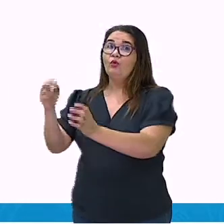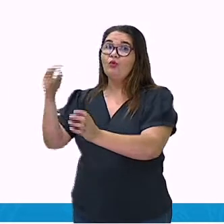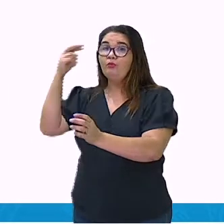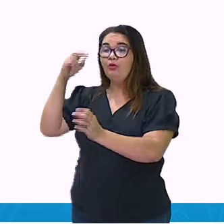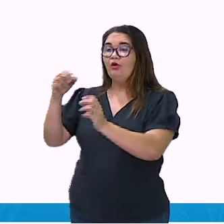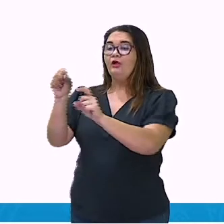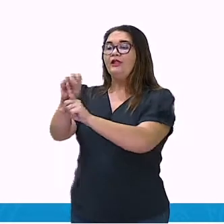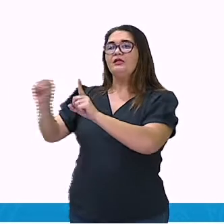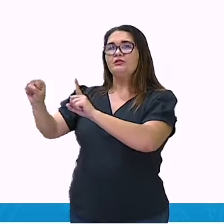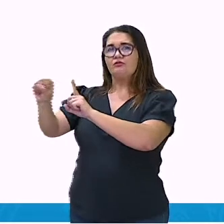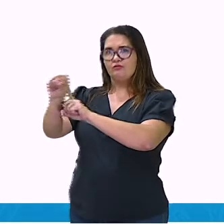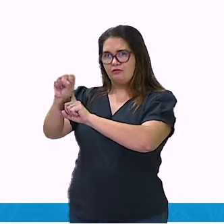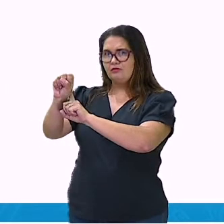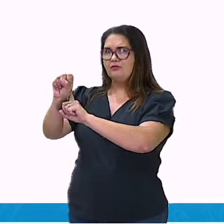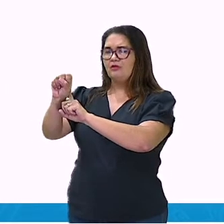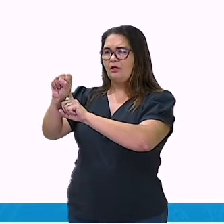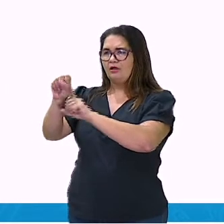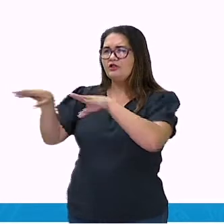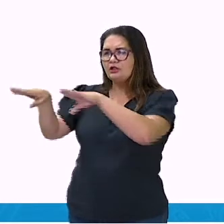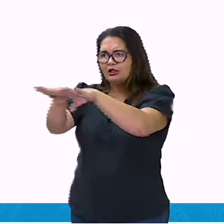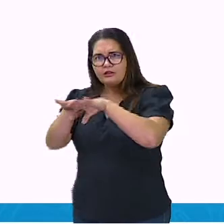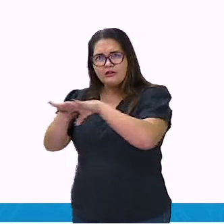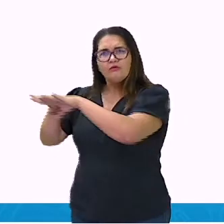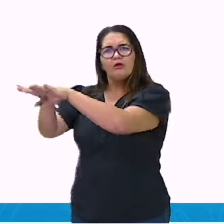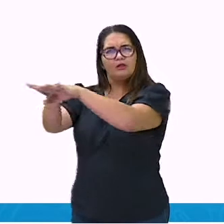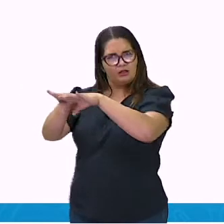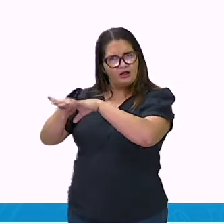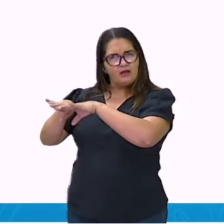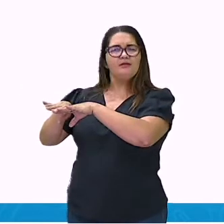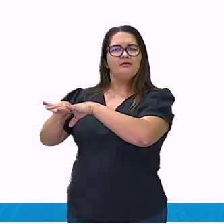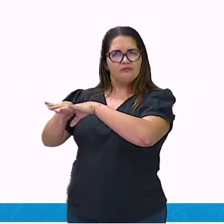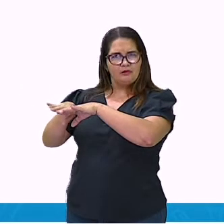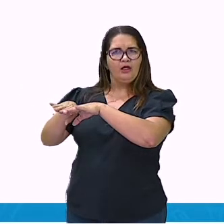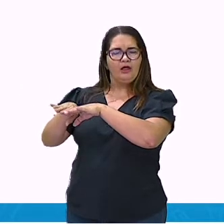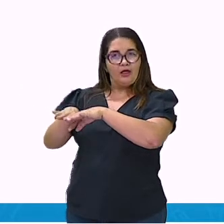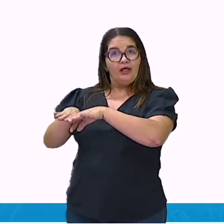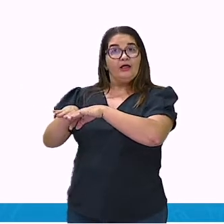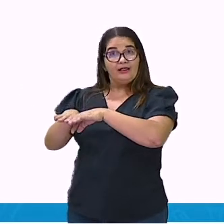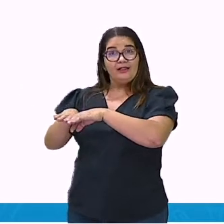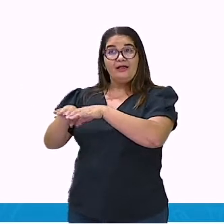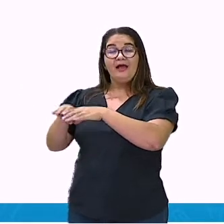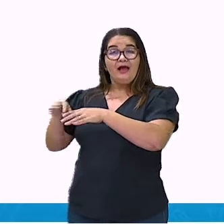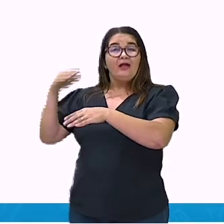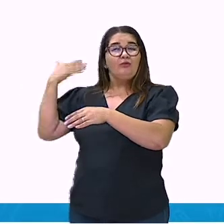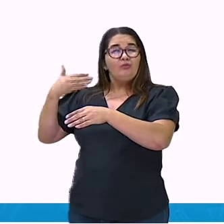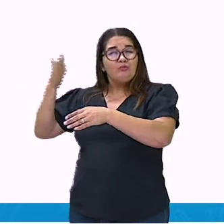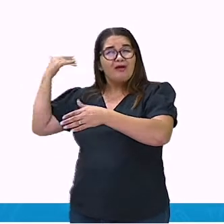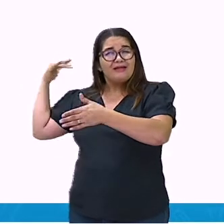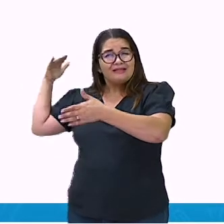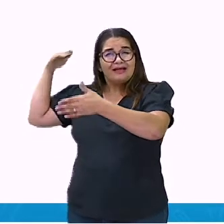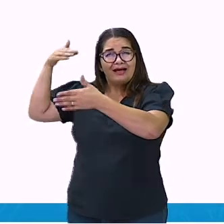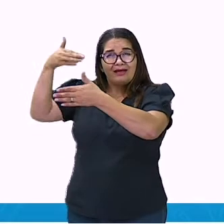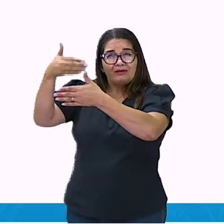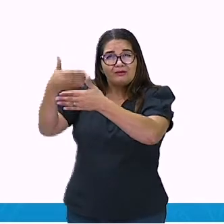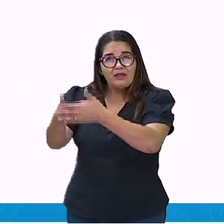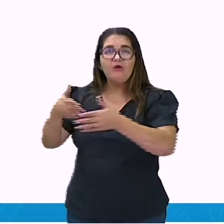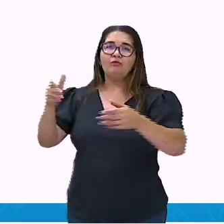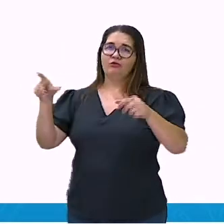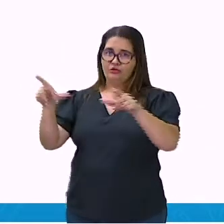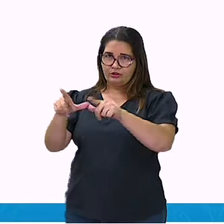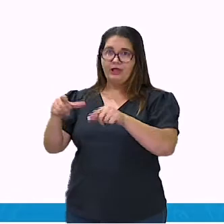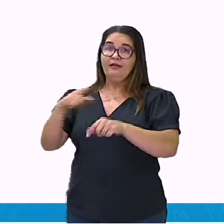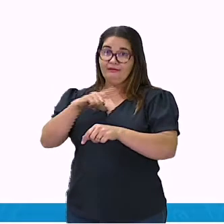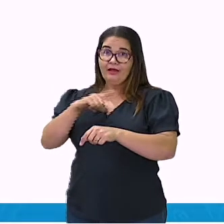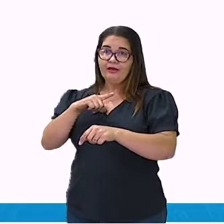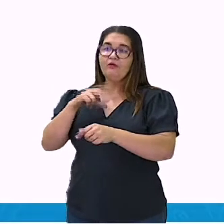pelos indígenas e ainda permanece até hoje. Aqui na nossa região, os Krenaks,